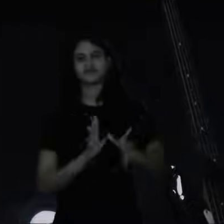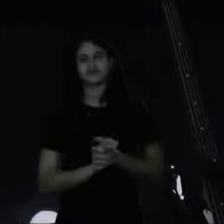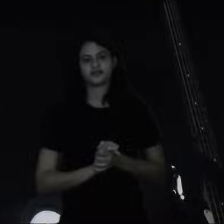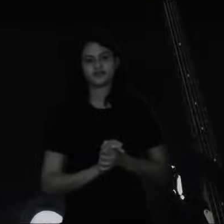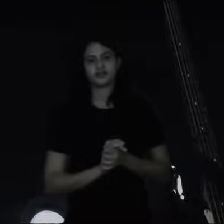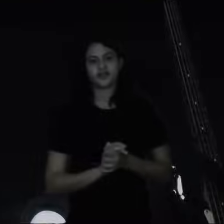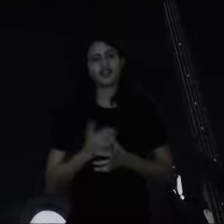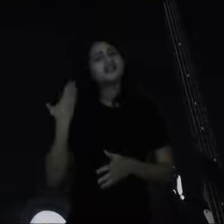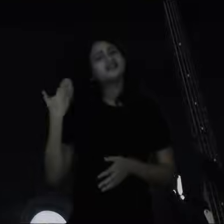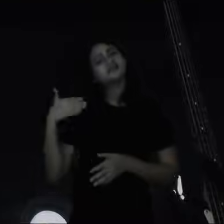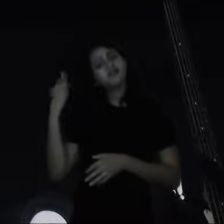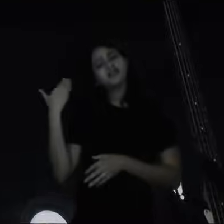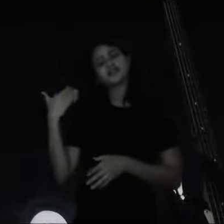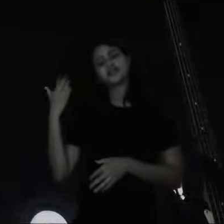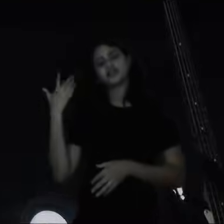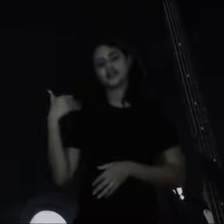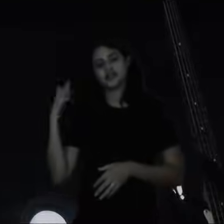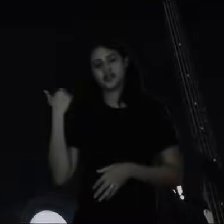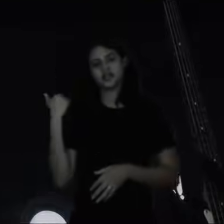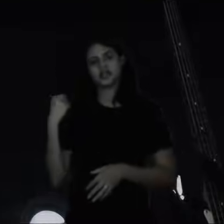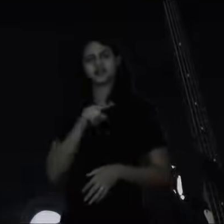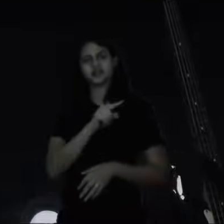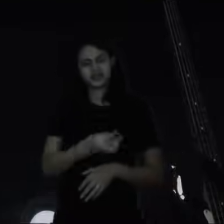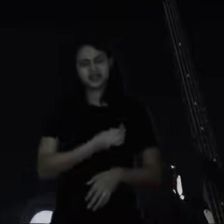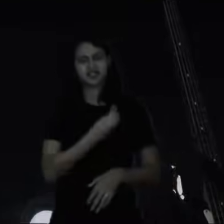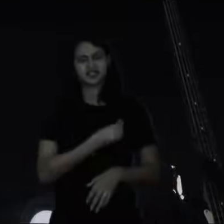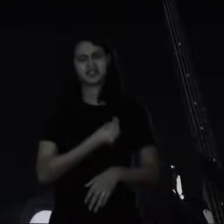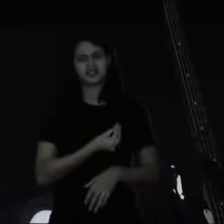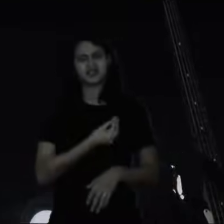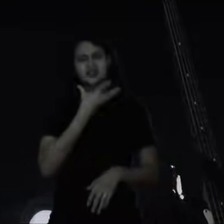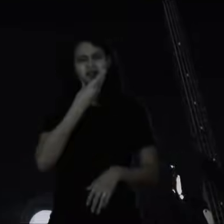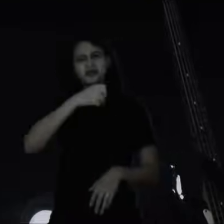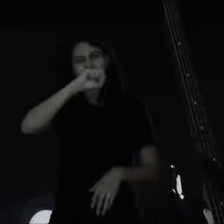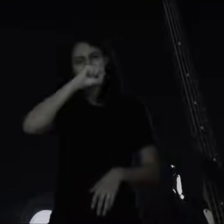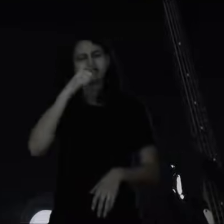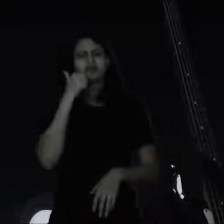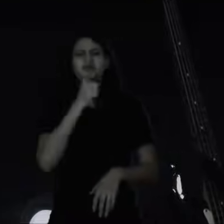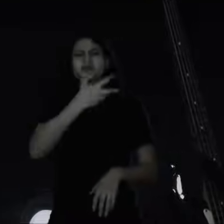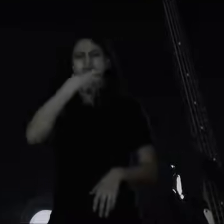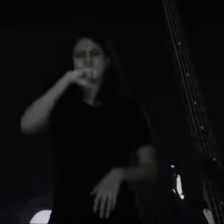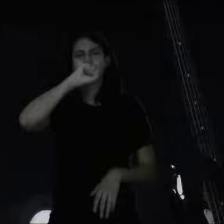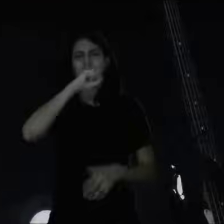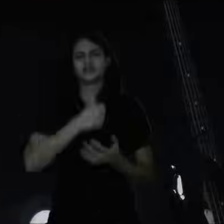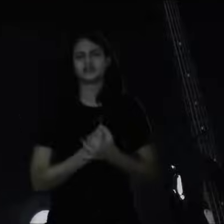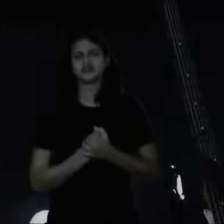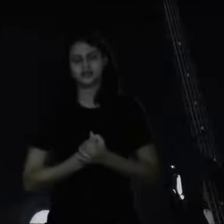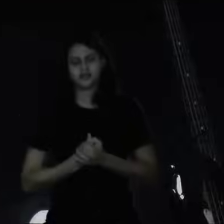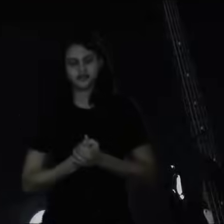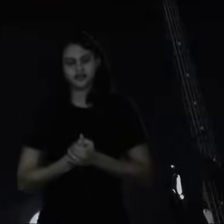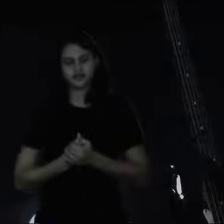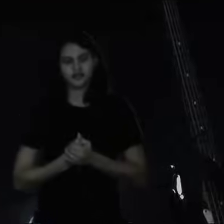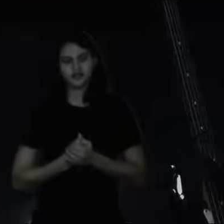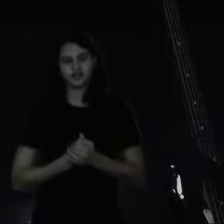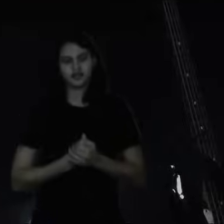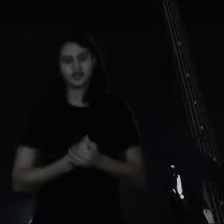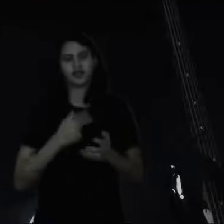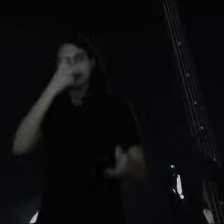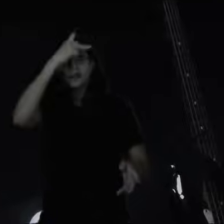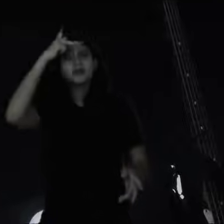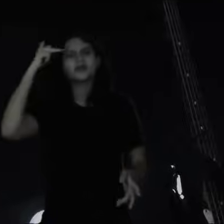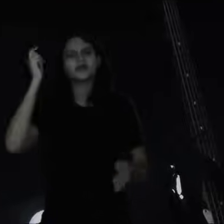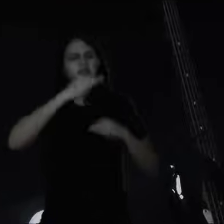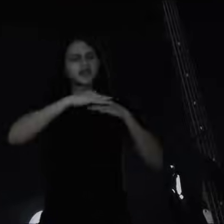você viveu com seus pais, ou alguém que era de autoridade sobre sua vida, ou